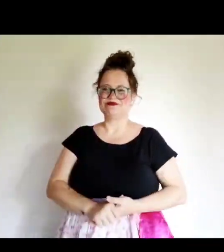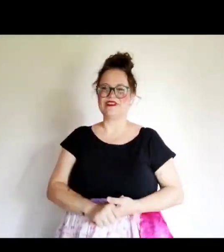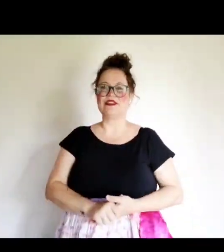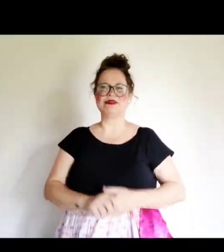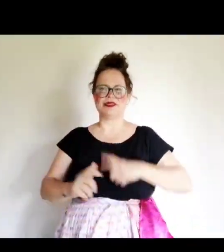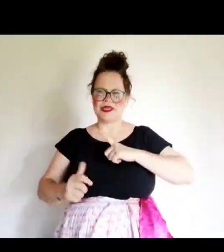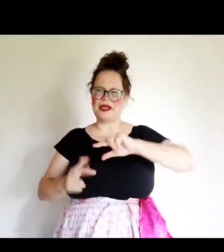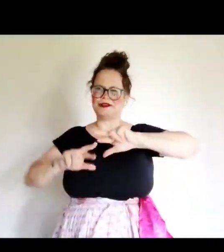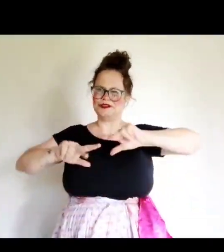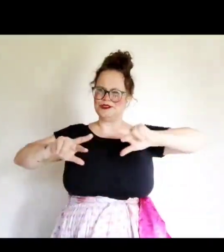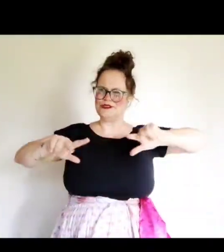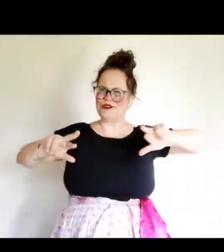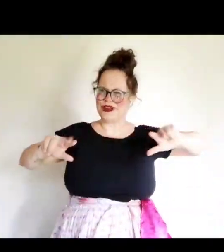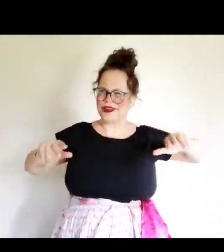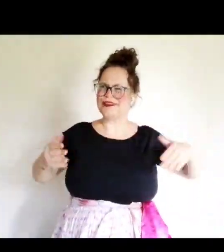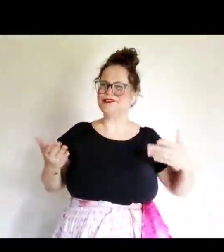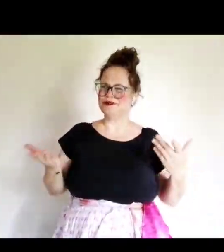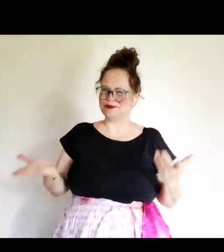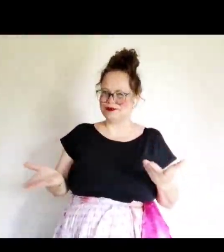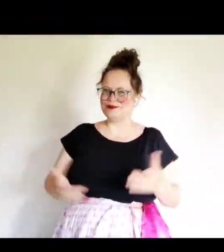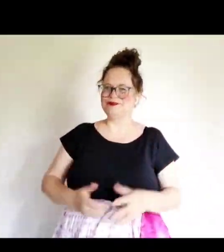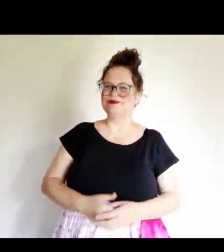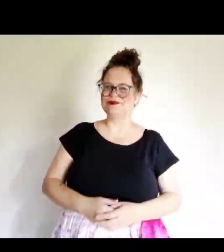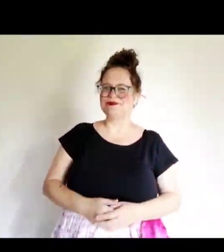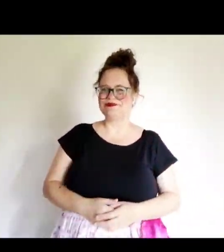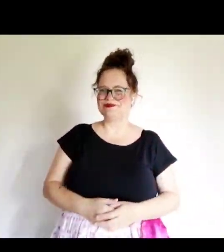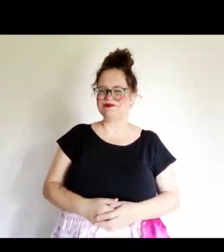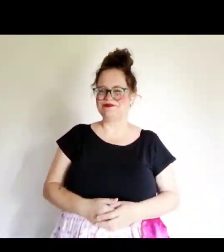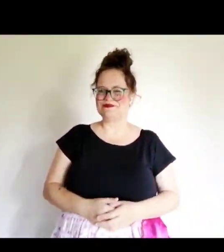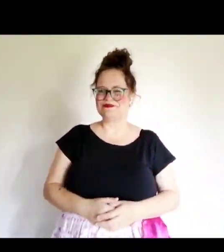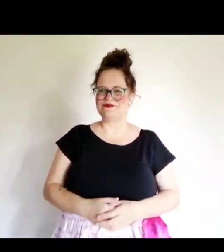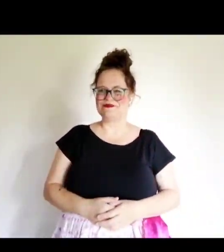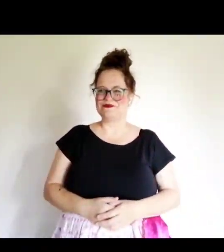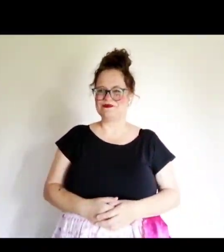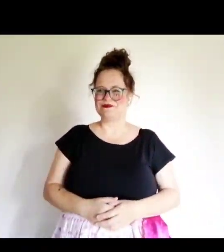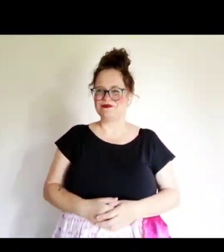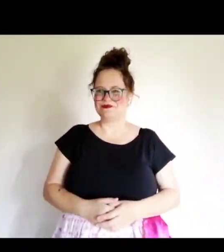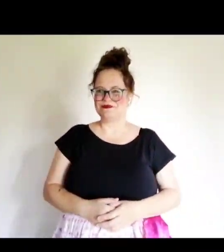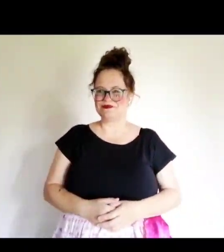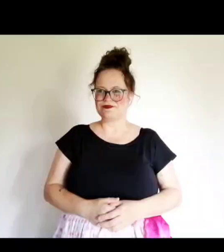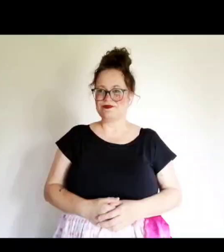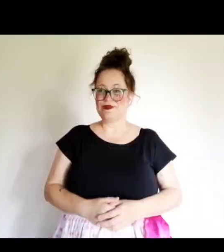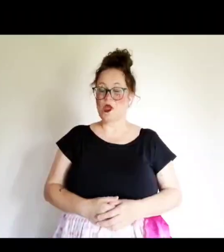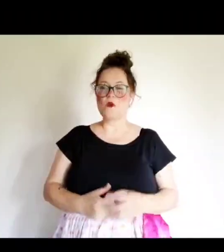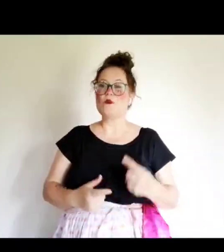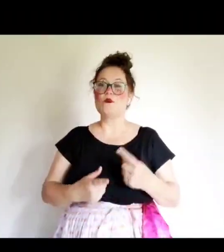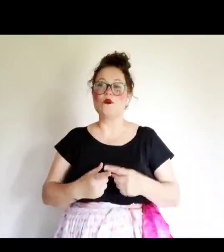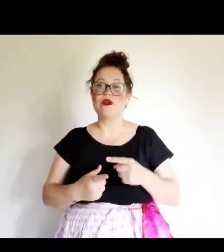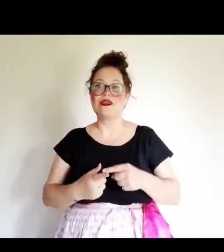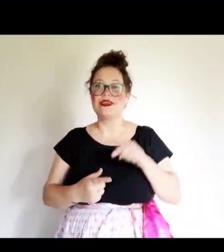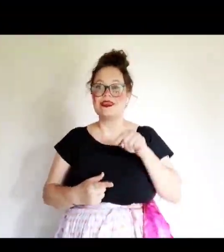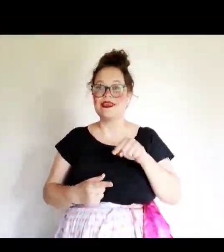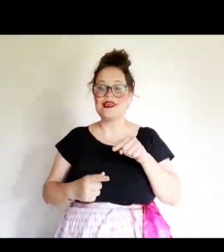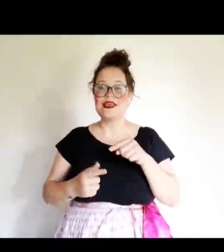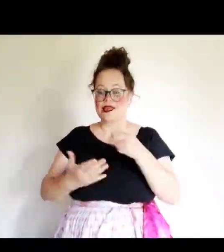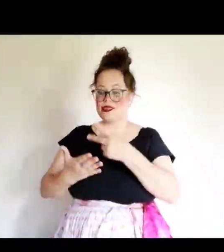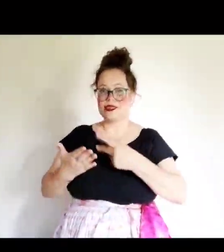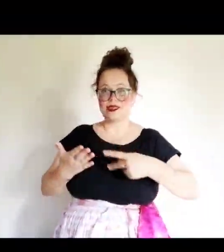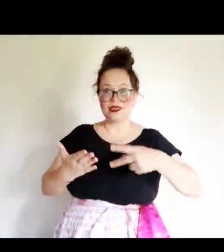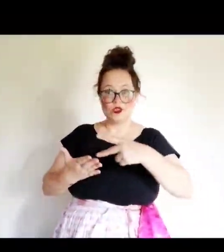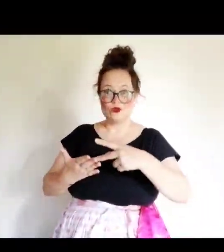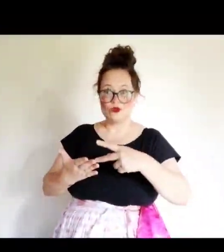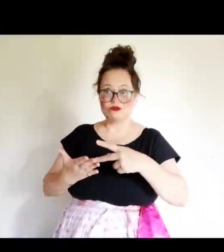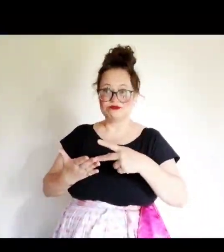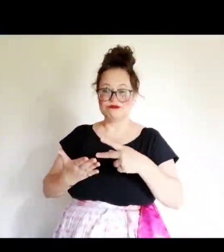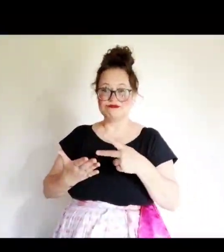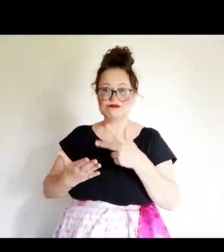Aqui estão várias de outras. Ó, até abrir tudo. Ó. Porque aqui nesse livro de artista virou, ó.